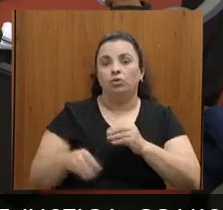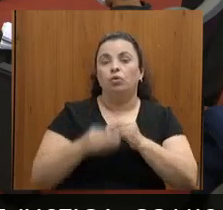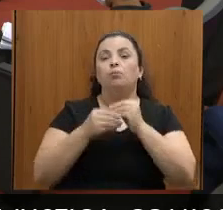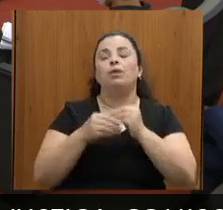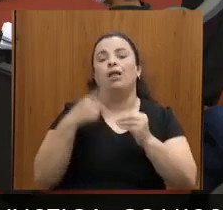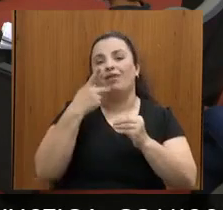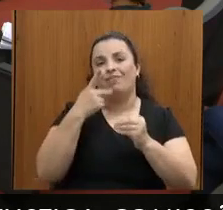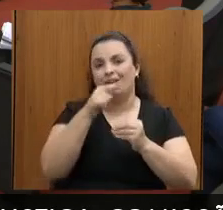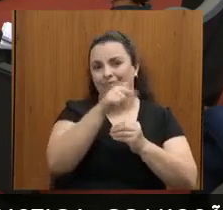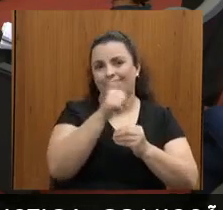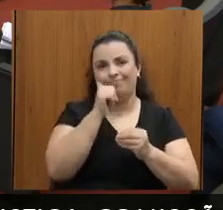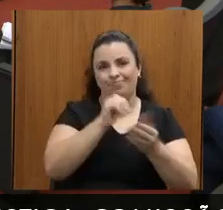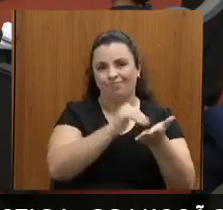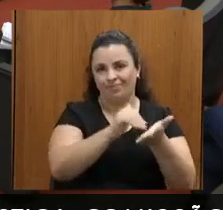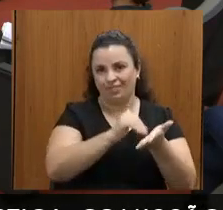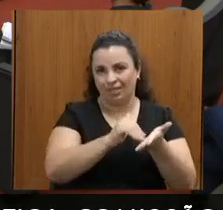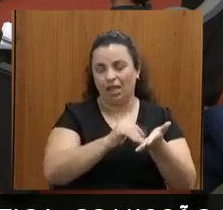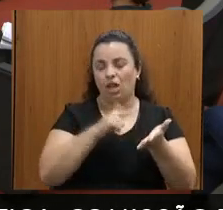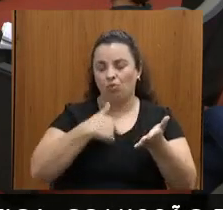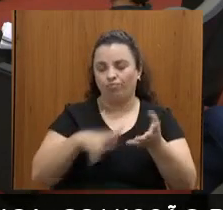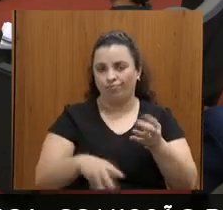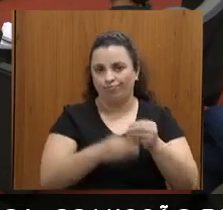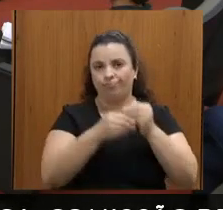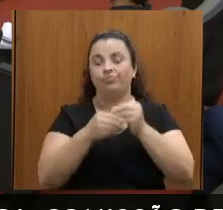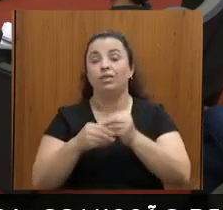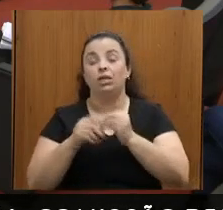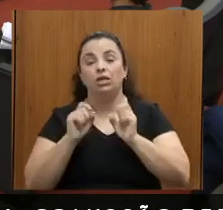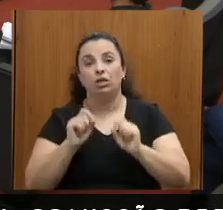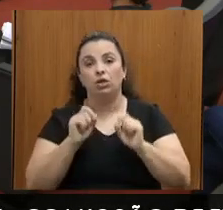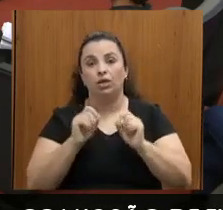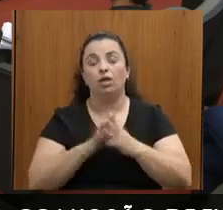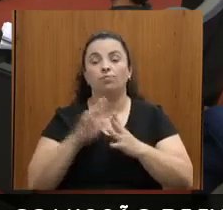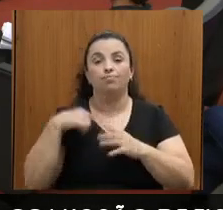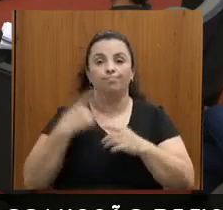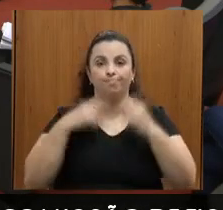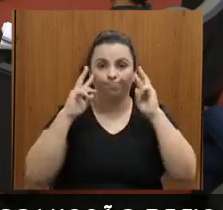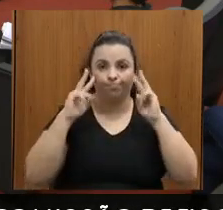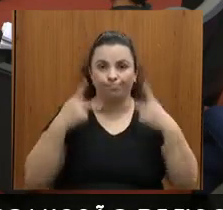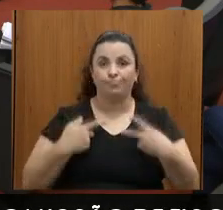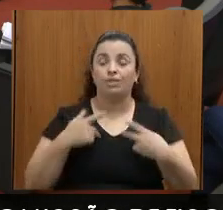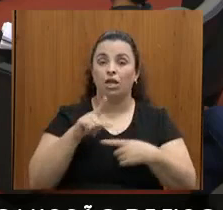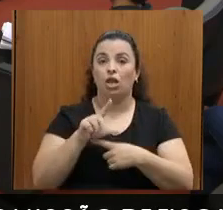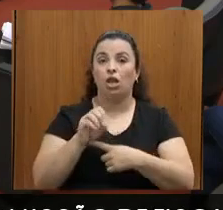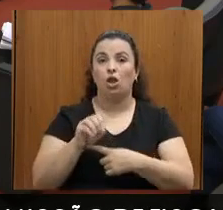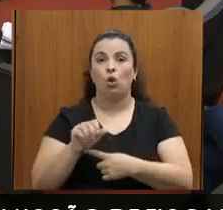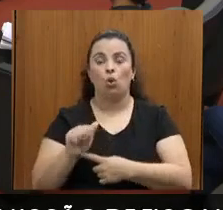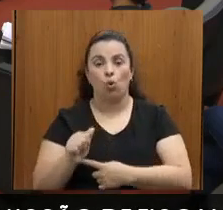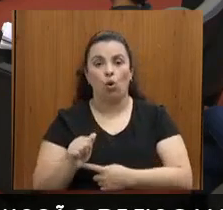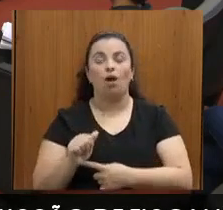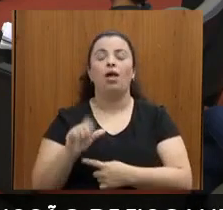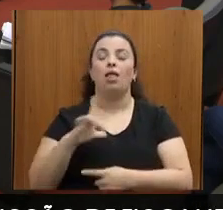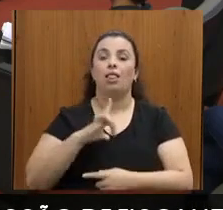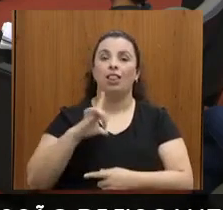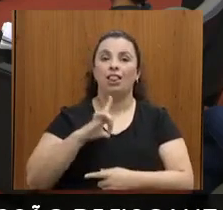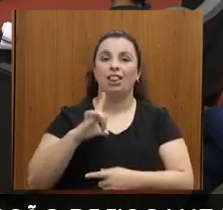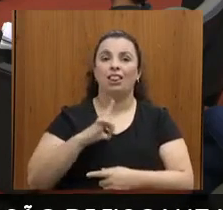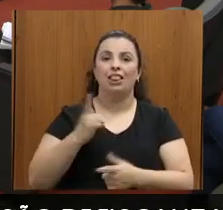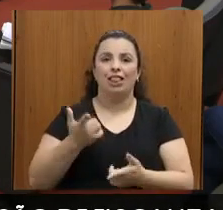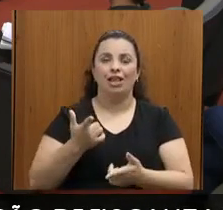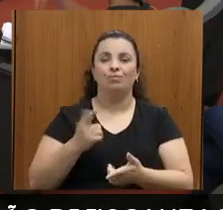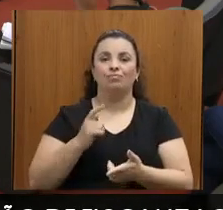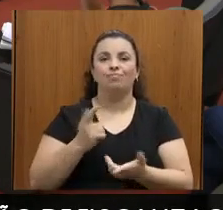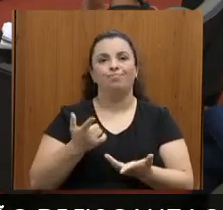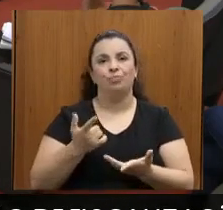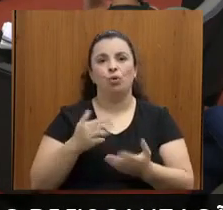secretária Luísa, a gente reconhece que na LOA foi colocada uma rubrica dentro da pasta da Secretaria de